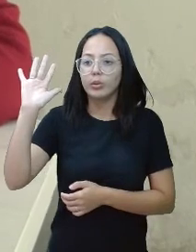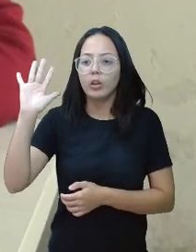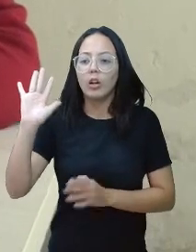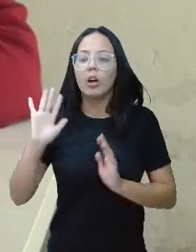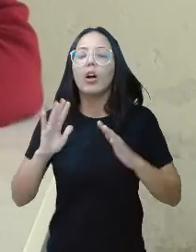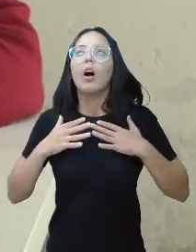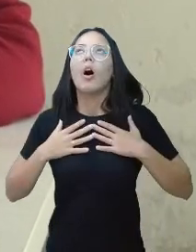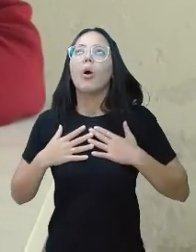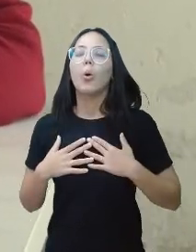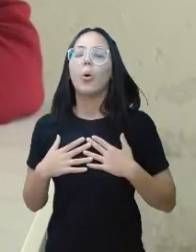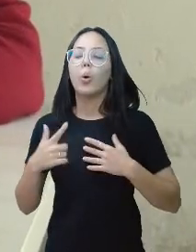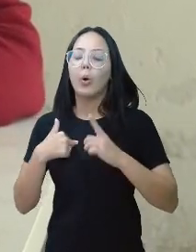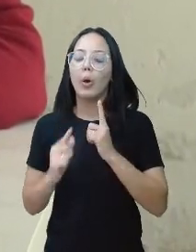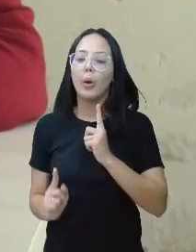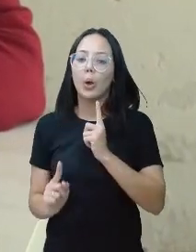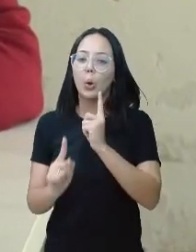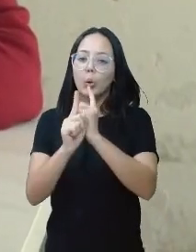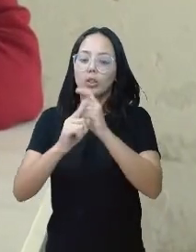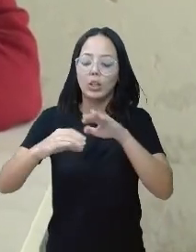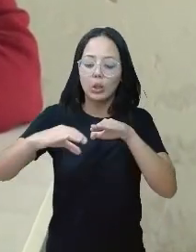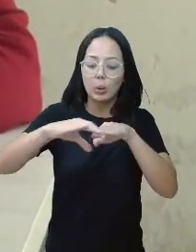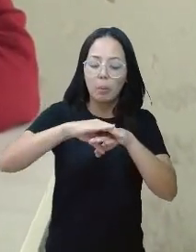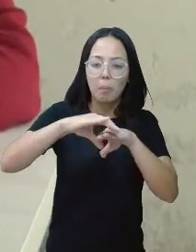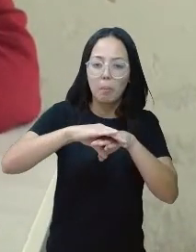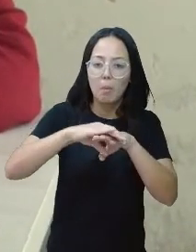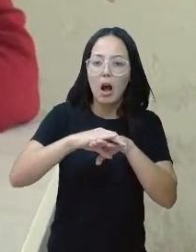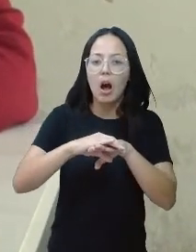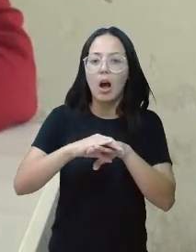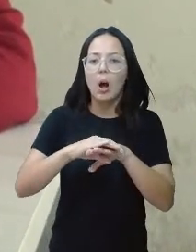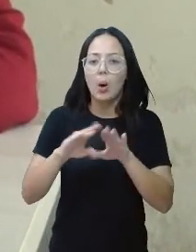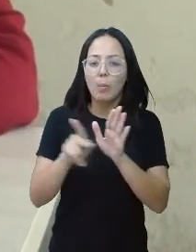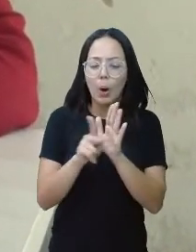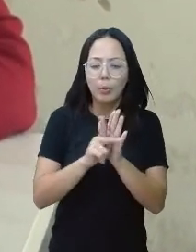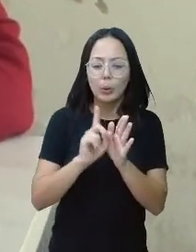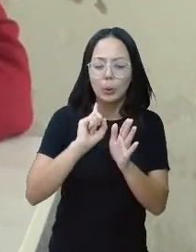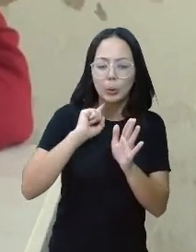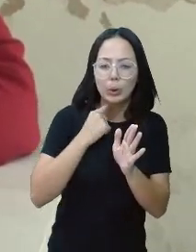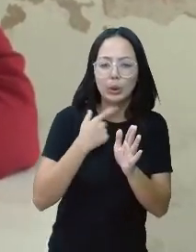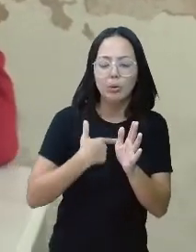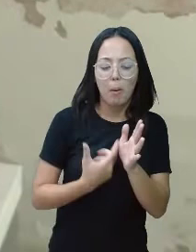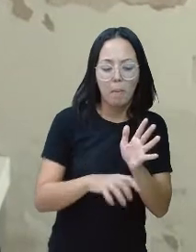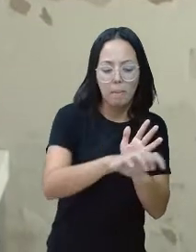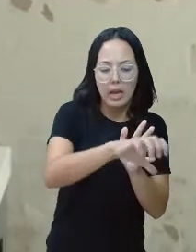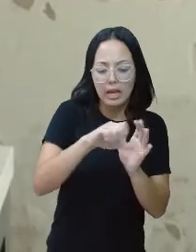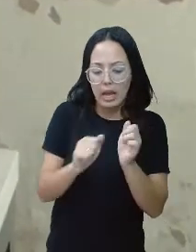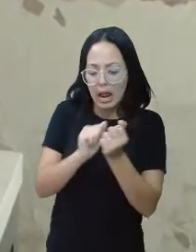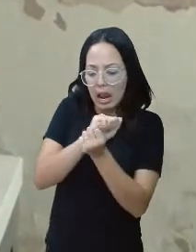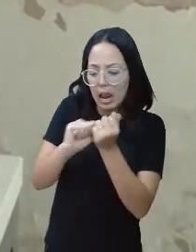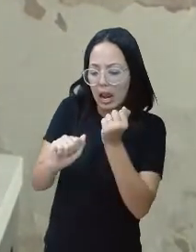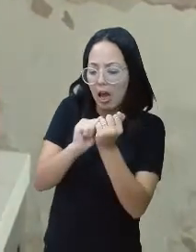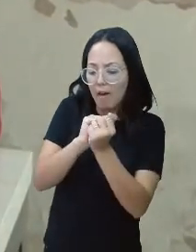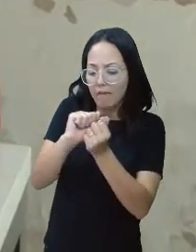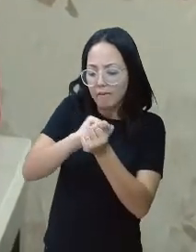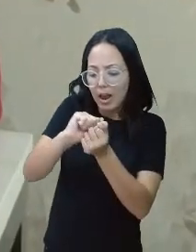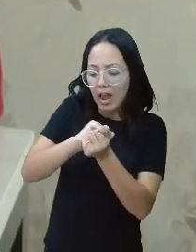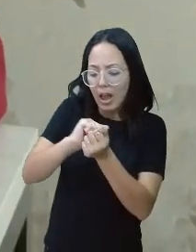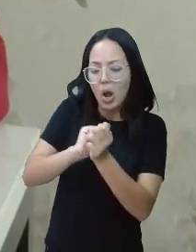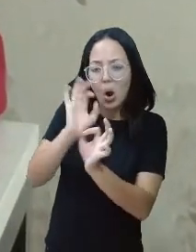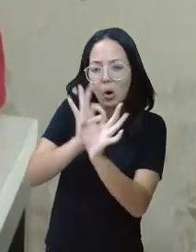Eu achei um par de sapatos no lixo. Lavei, remendei para ela